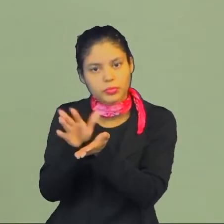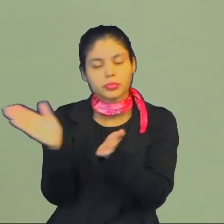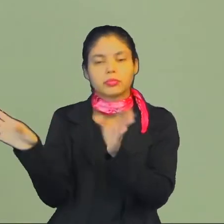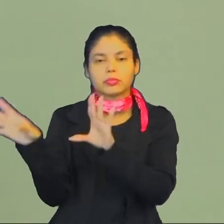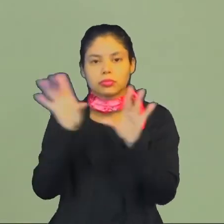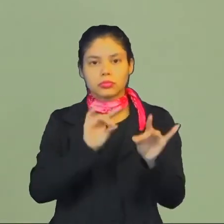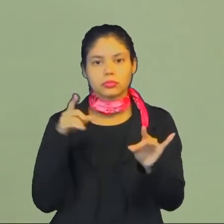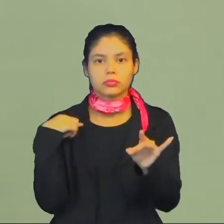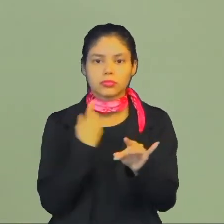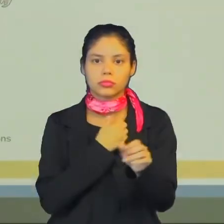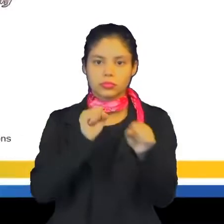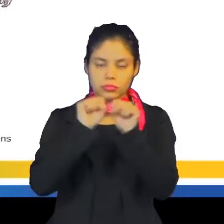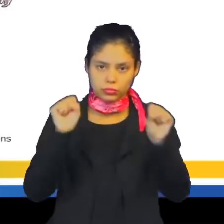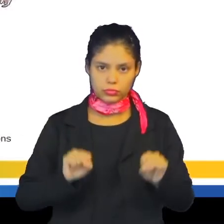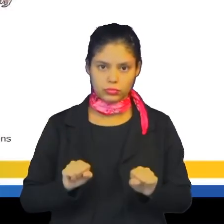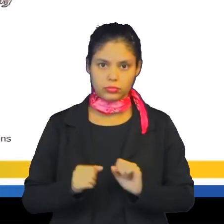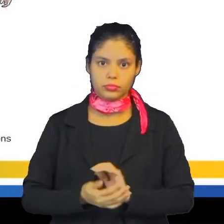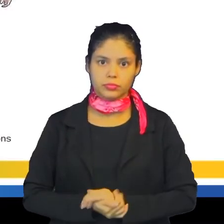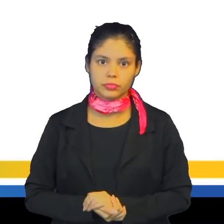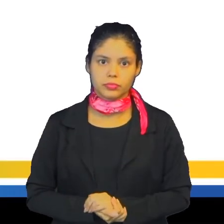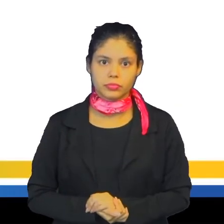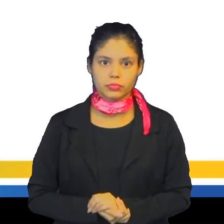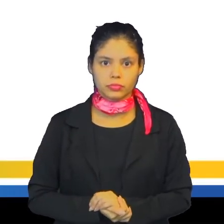aí através do nosso sistema linfático.